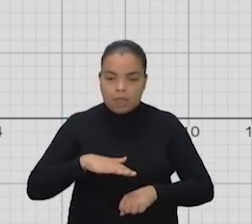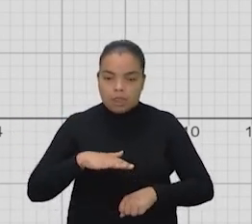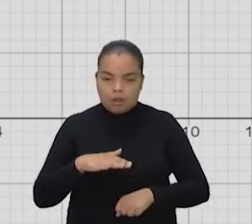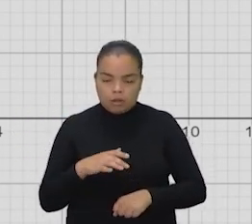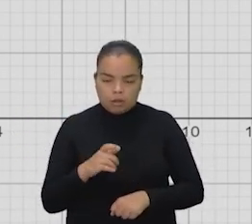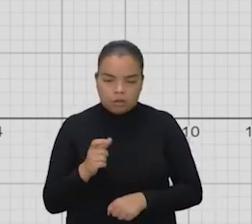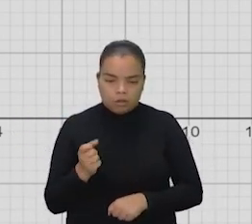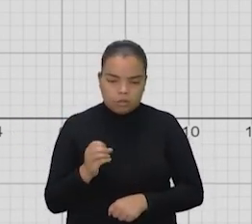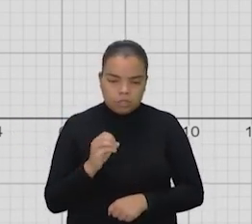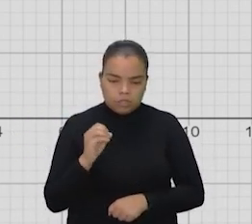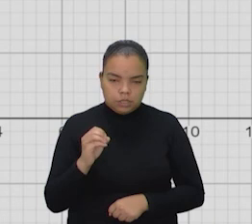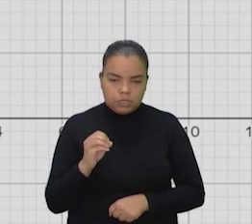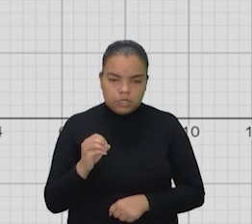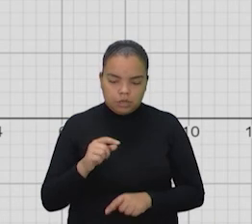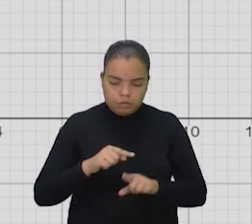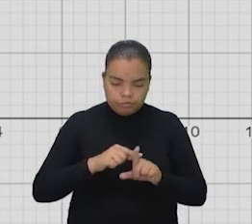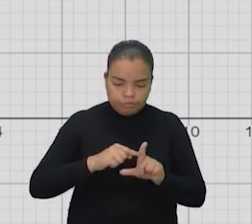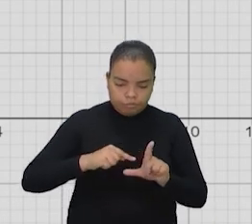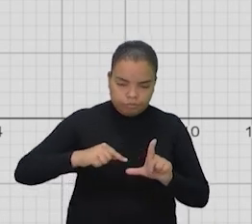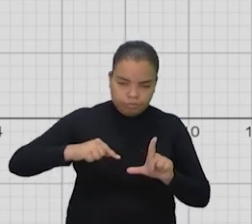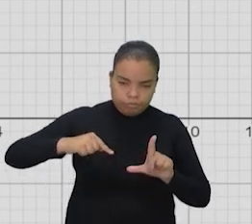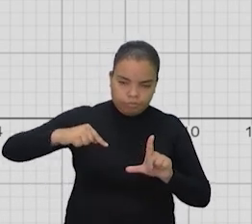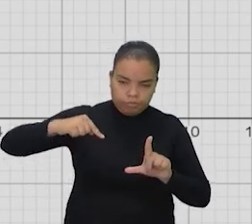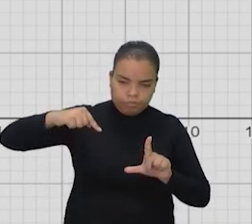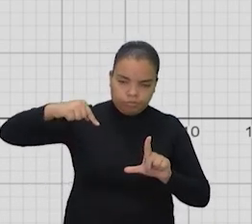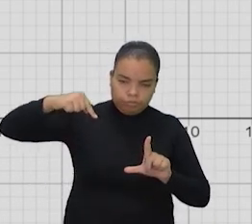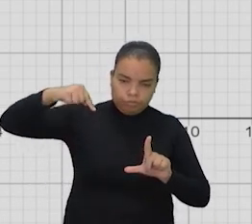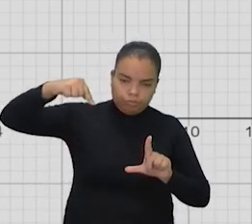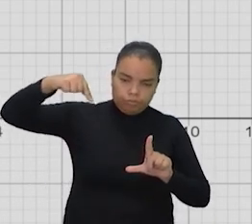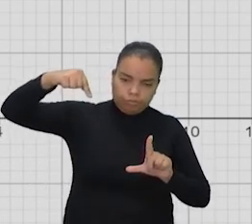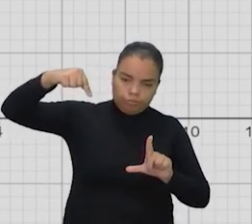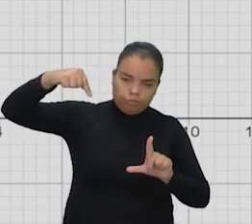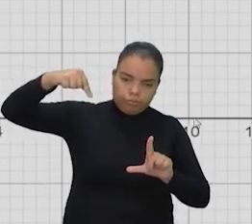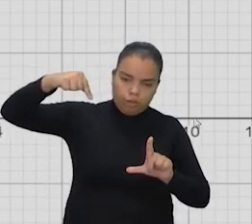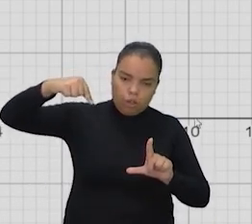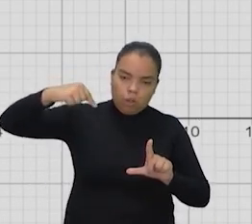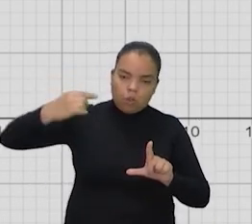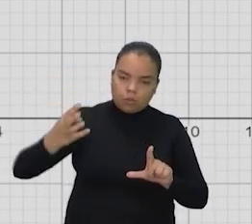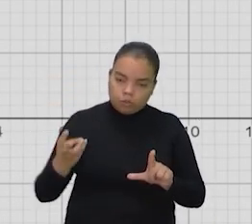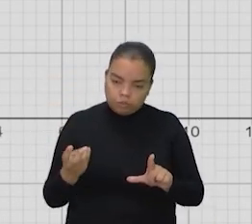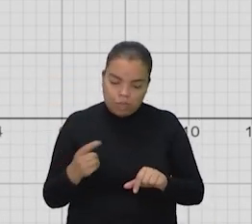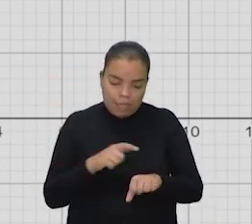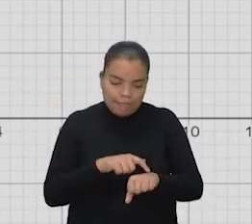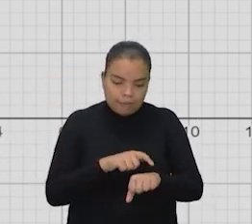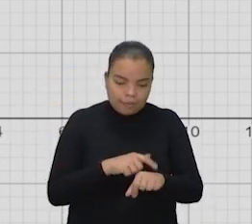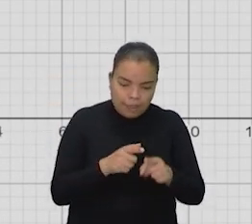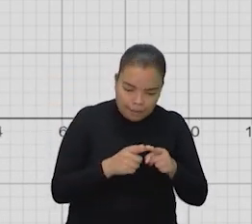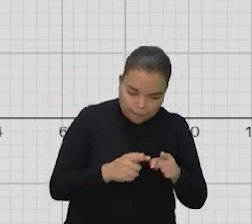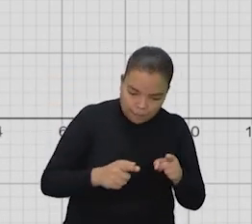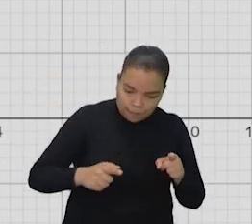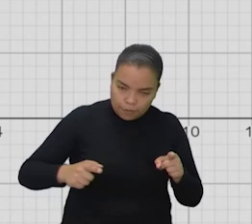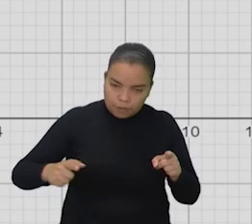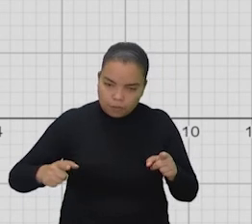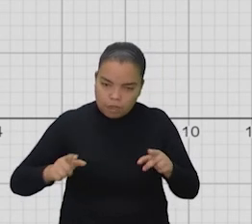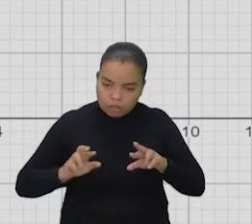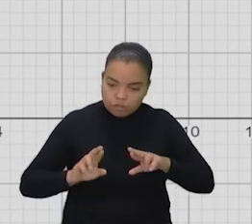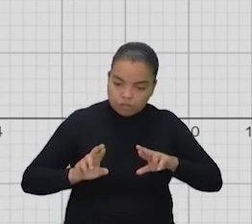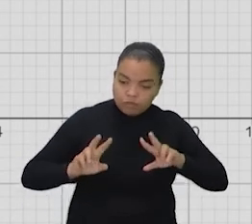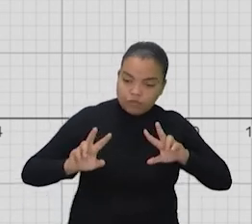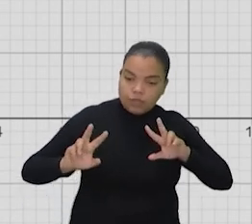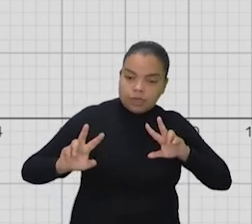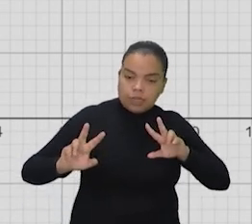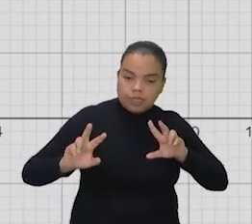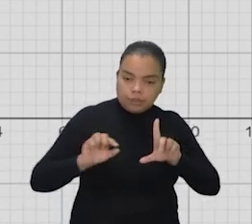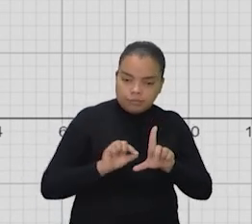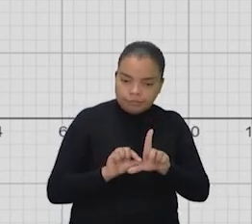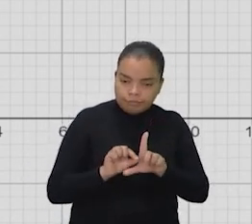negativo, né? Então, o gráfico é crescente. Significa que quanto mais vai passando o tempo, a diferença de